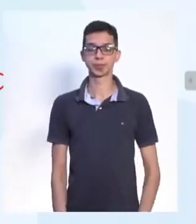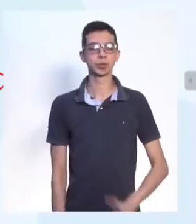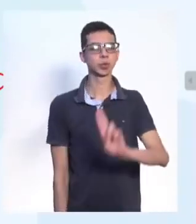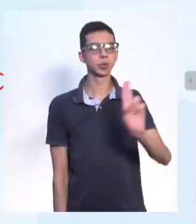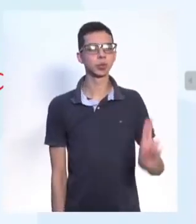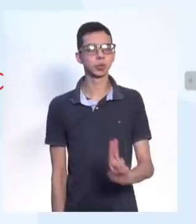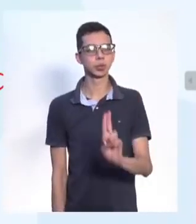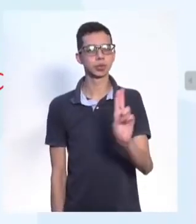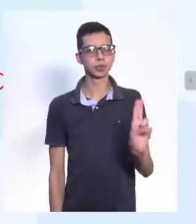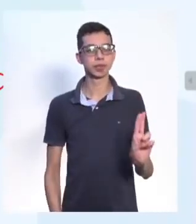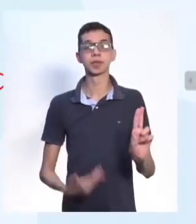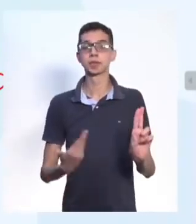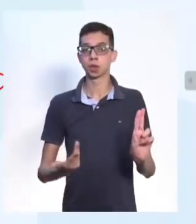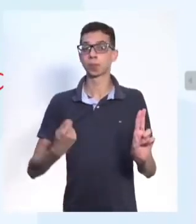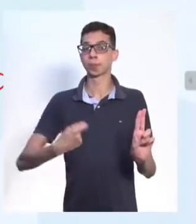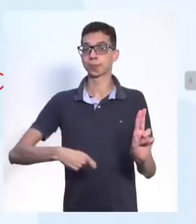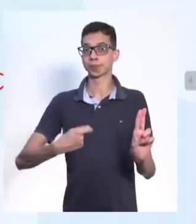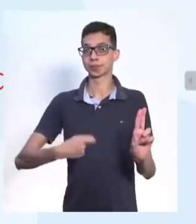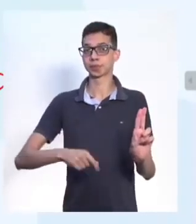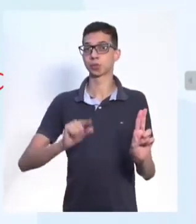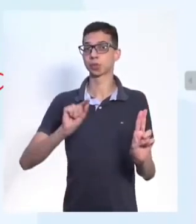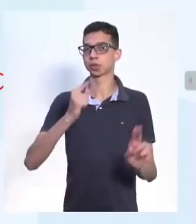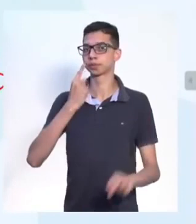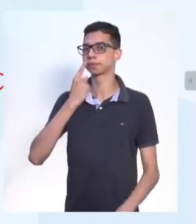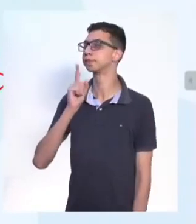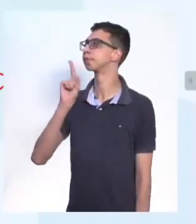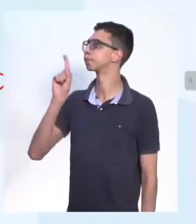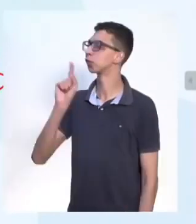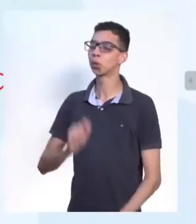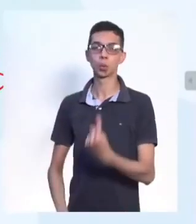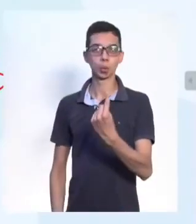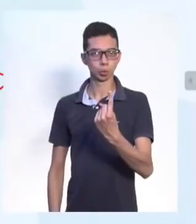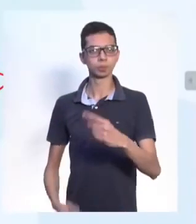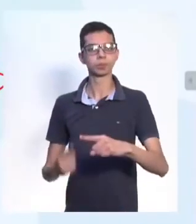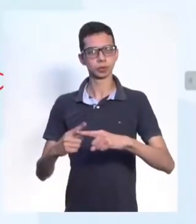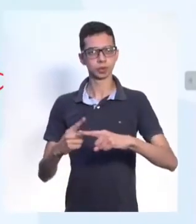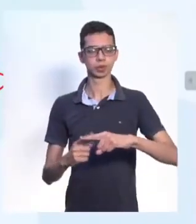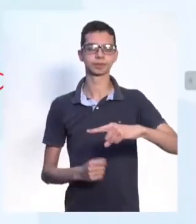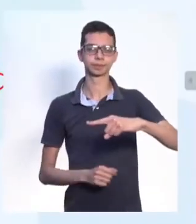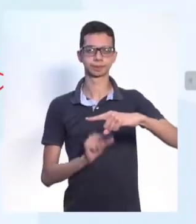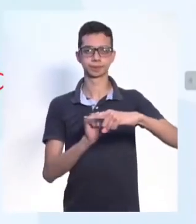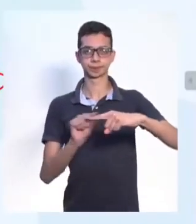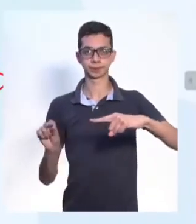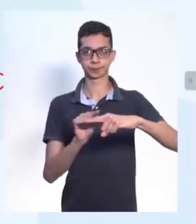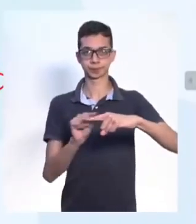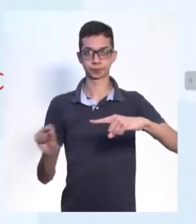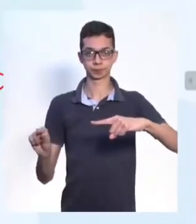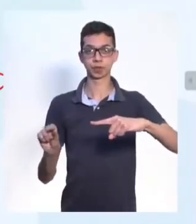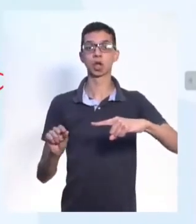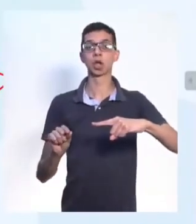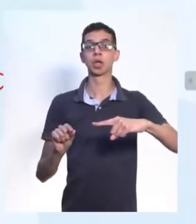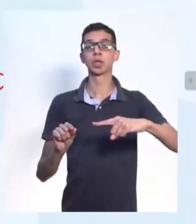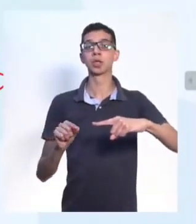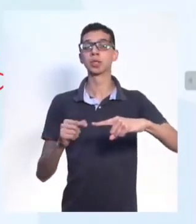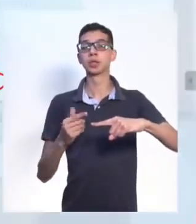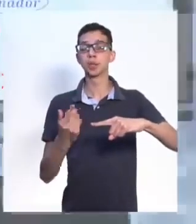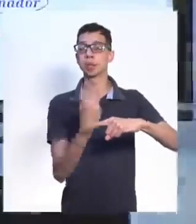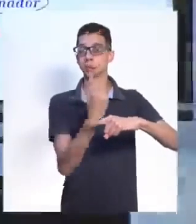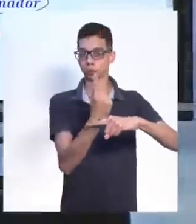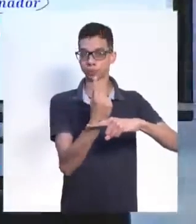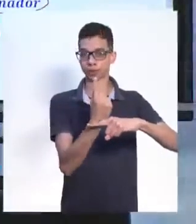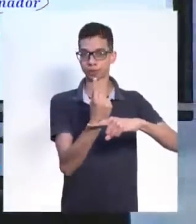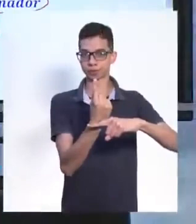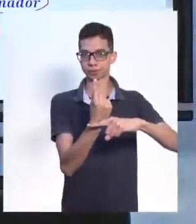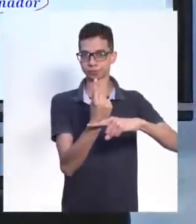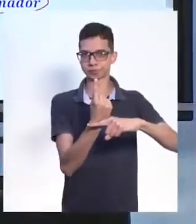tenho que colocar a parte de cima aqui, ó, o valor 1. Então o meu numerador, a minha parte, é 1. Então eu posso